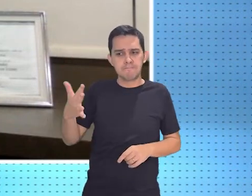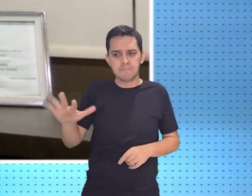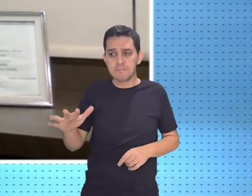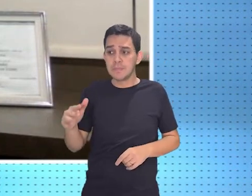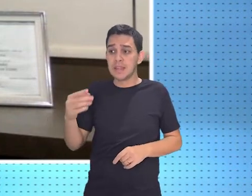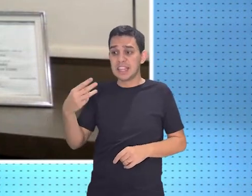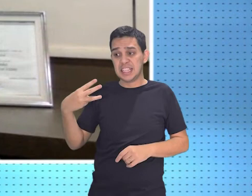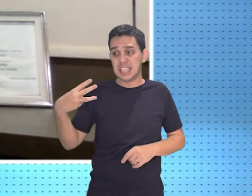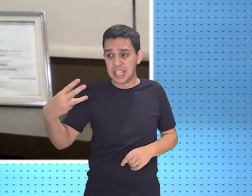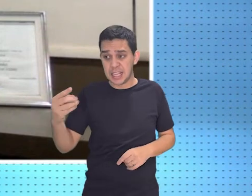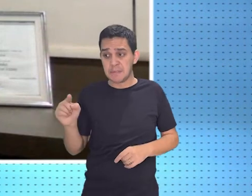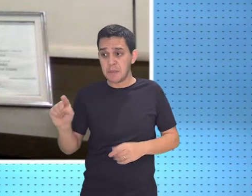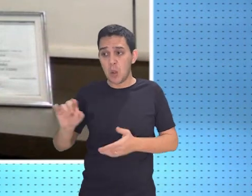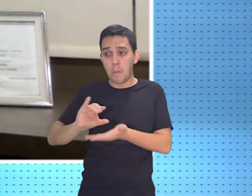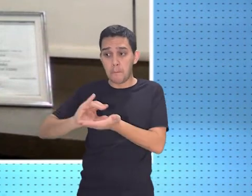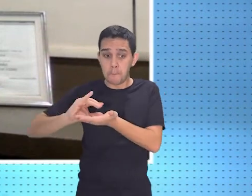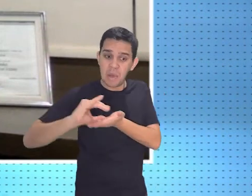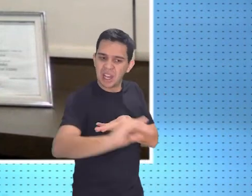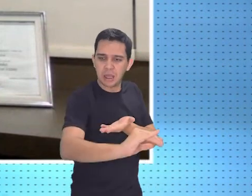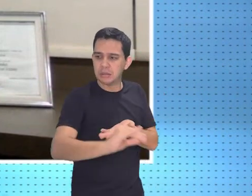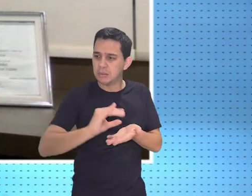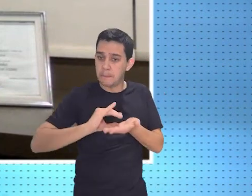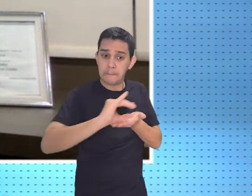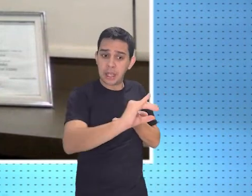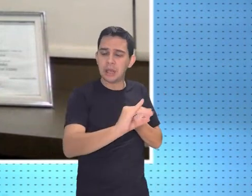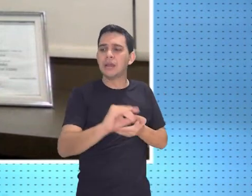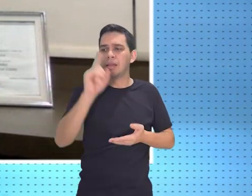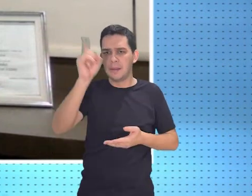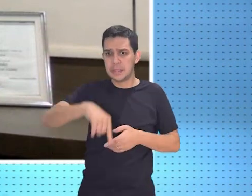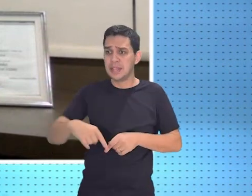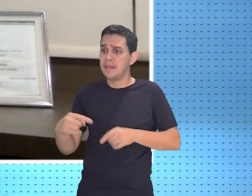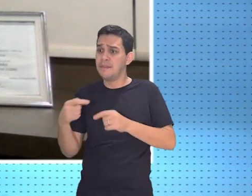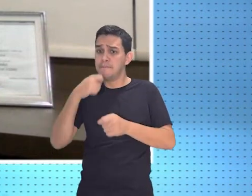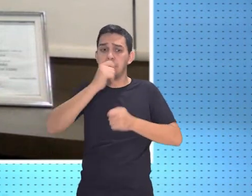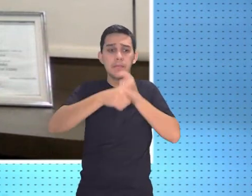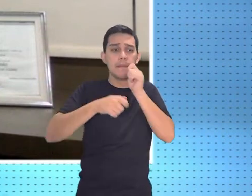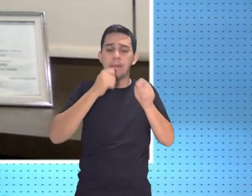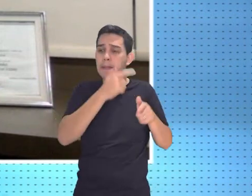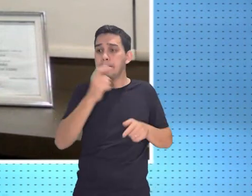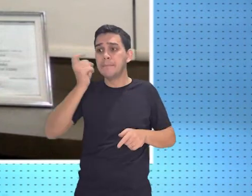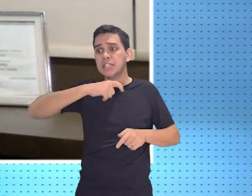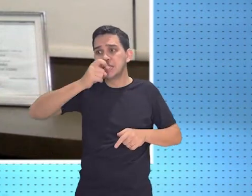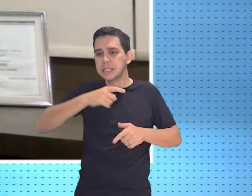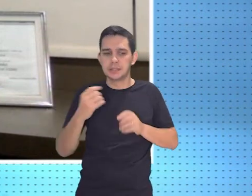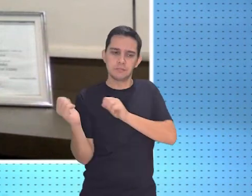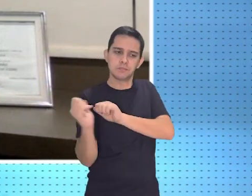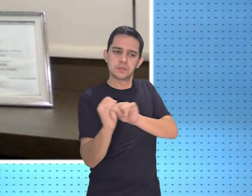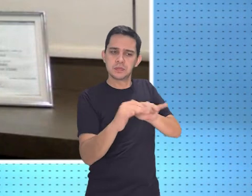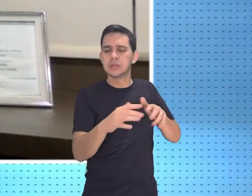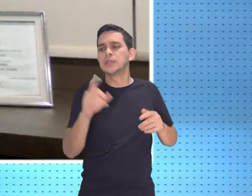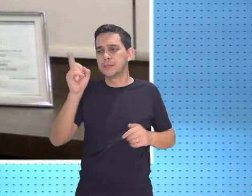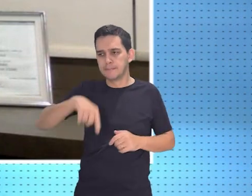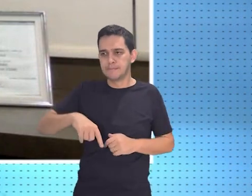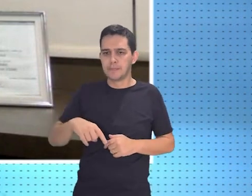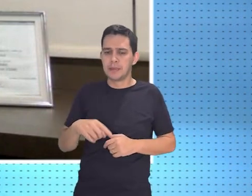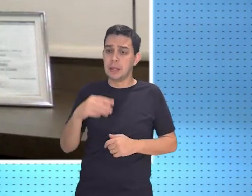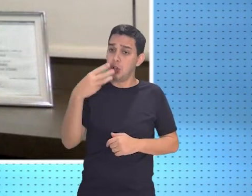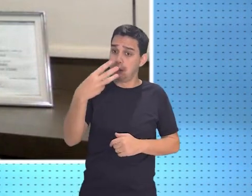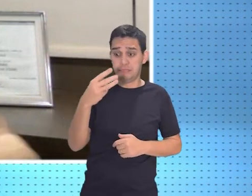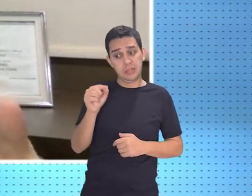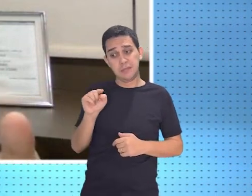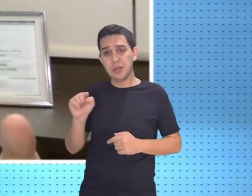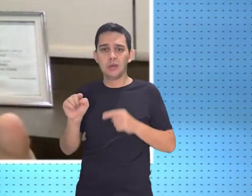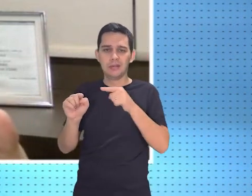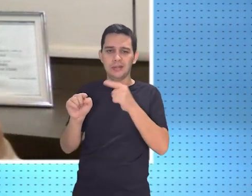ao pagamento de uma quantia de R$3.000 a título de indenização por dano moral. Uma